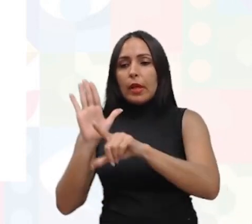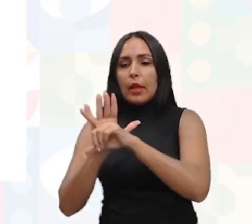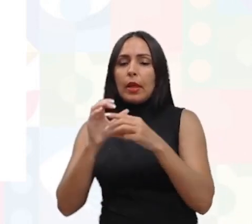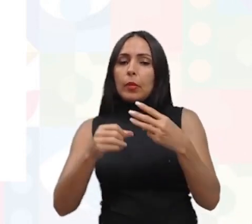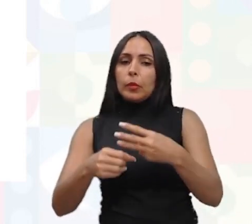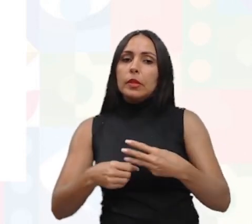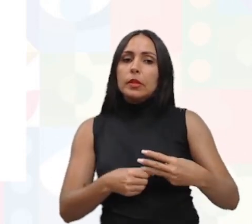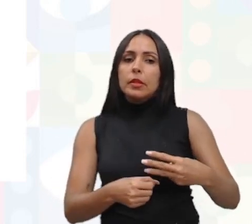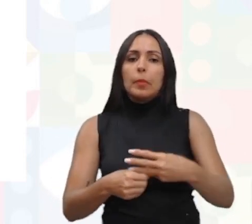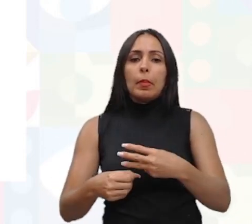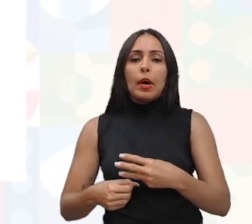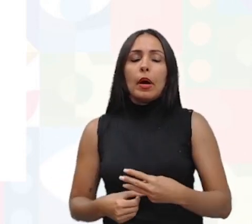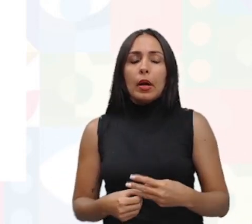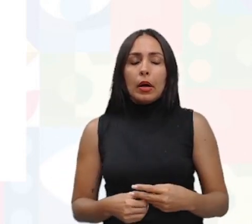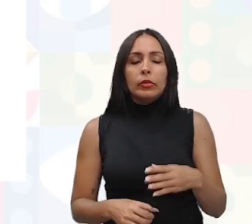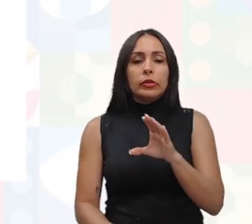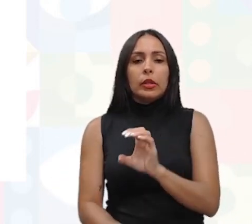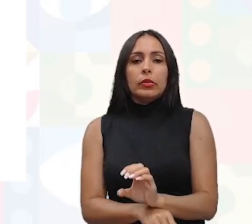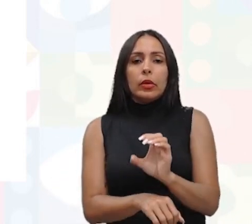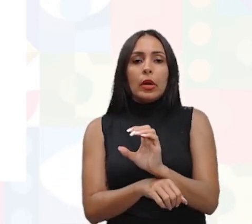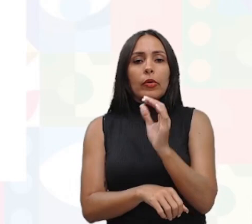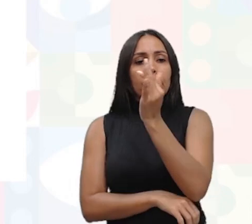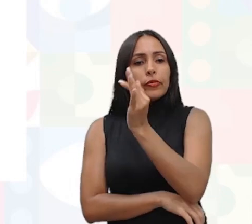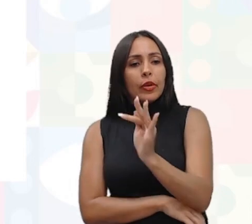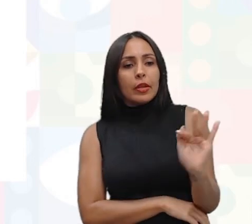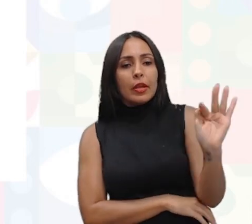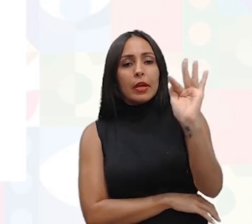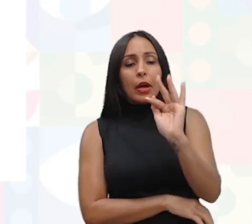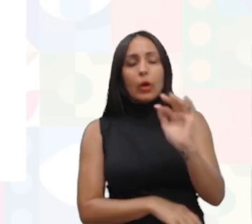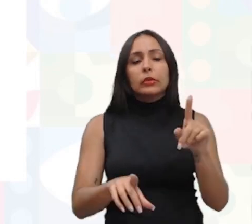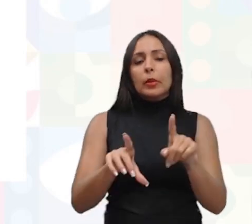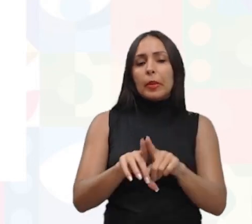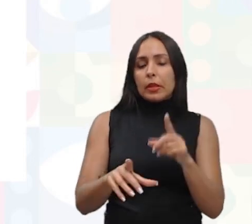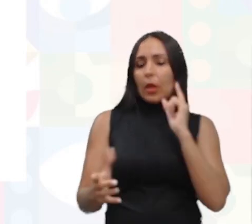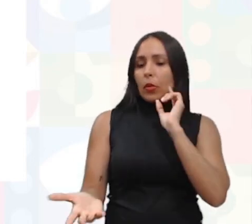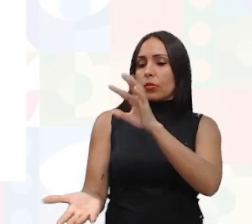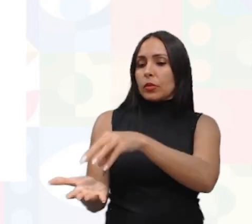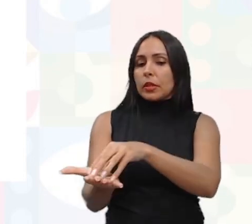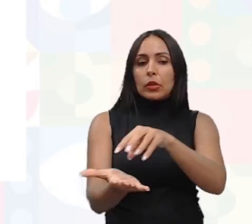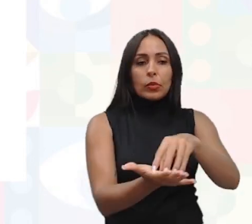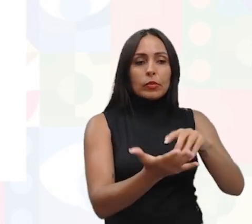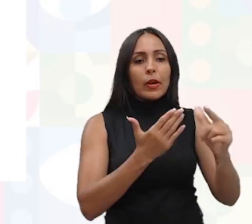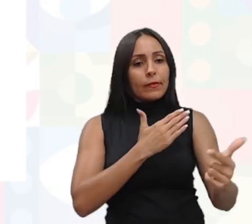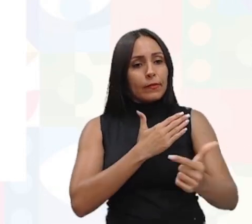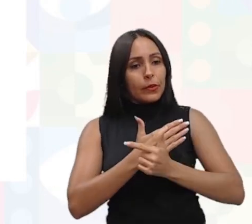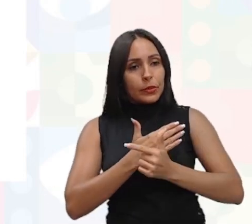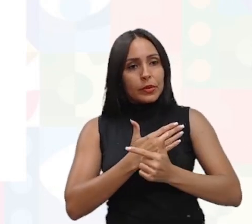e federal. Esse setor tem a função de